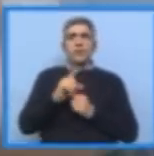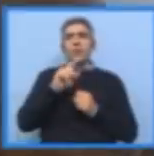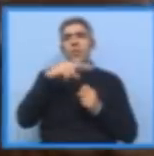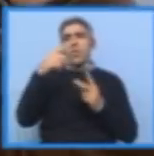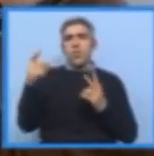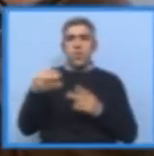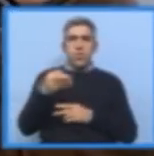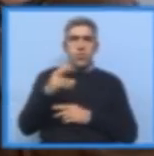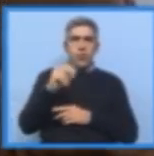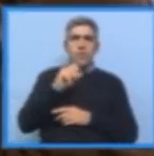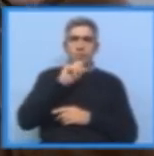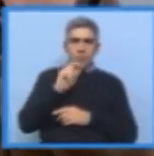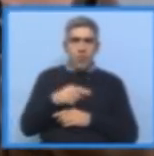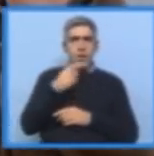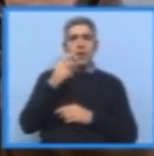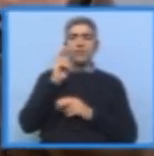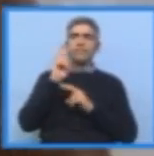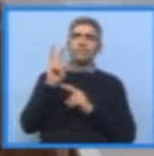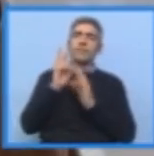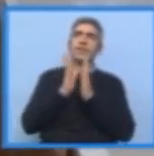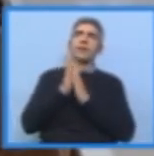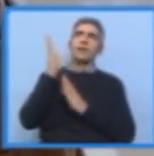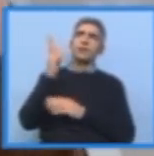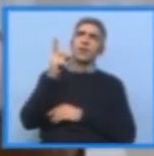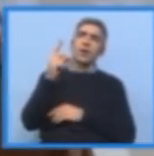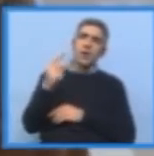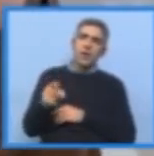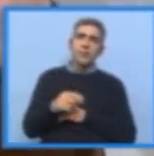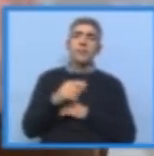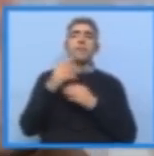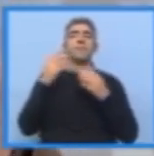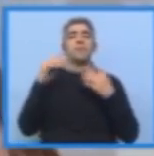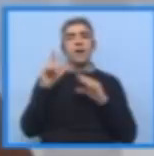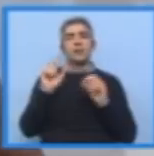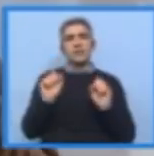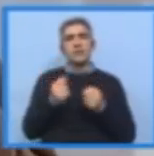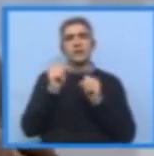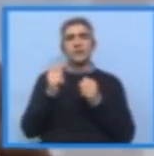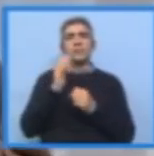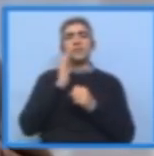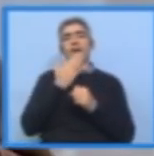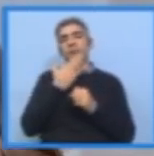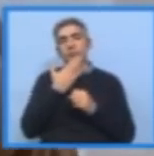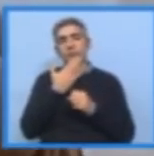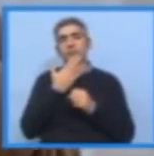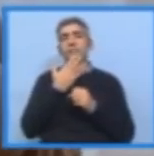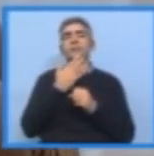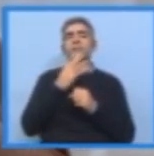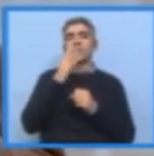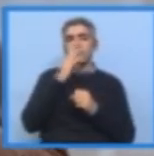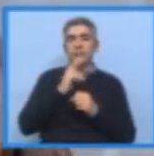povos também se poderá reconhecer a Deus. Mas eles salvar-se-ão na medida em que